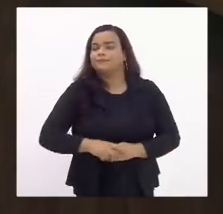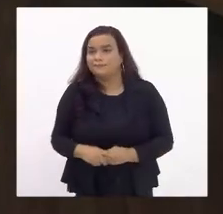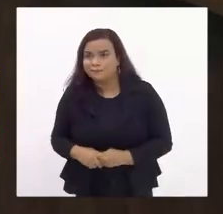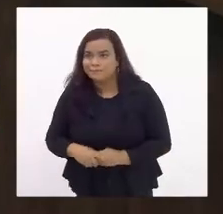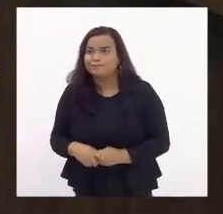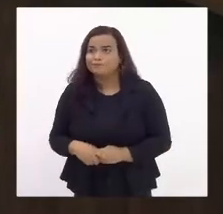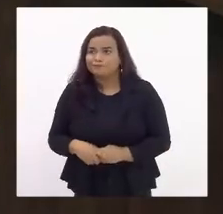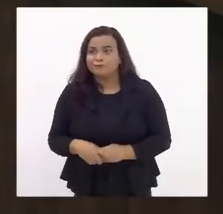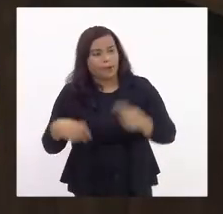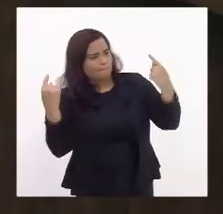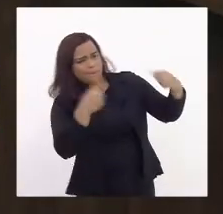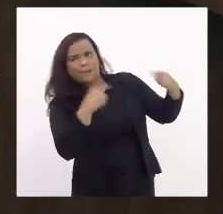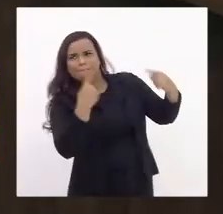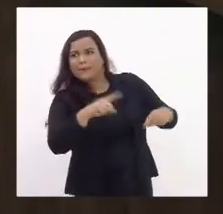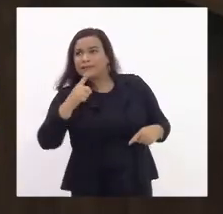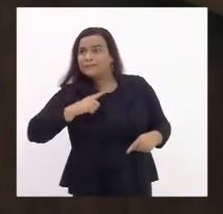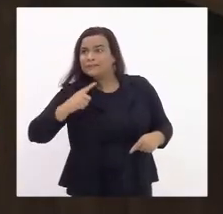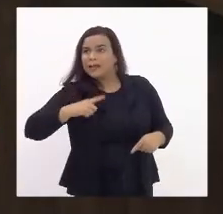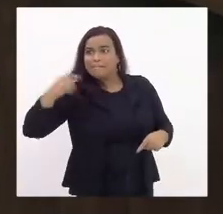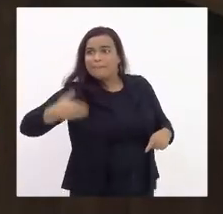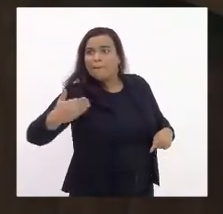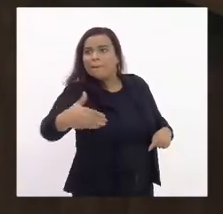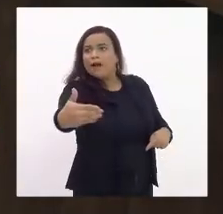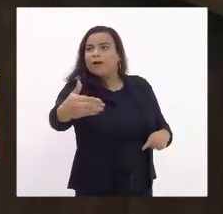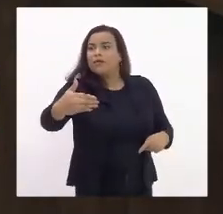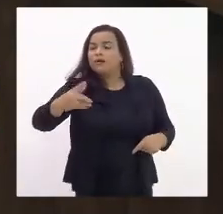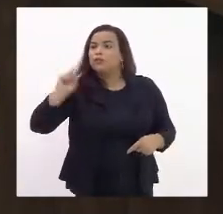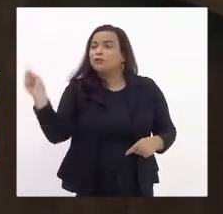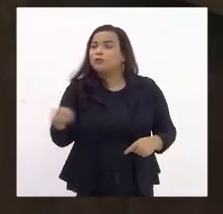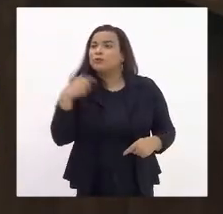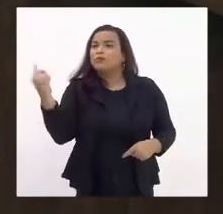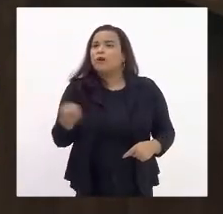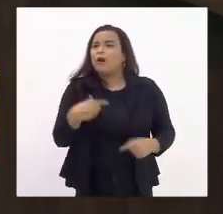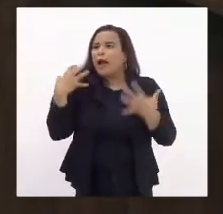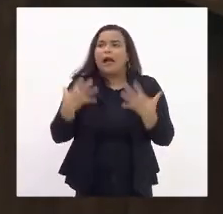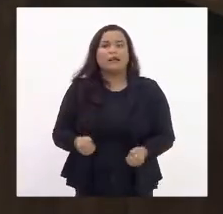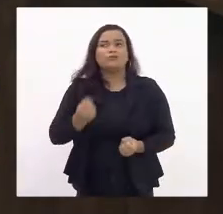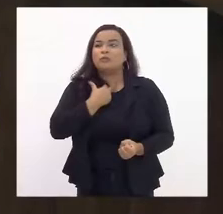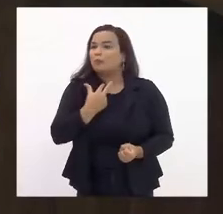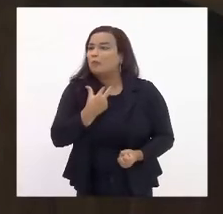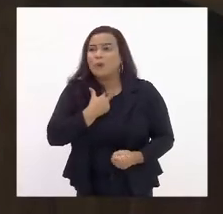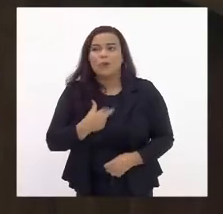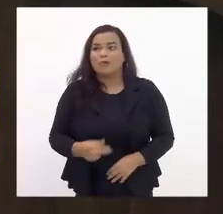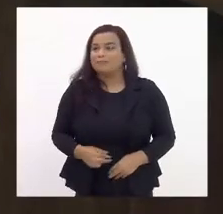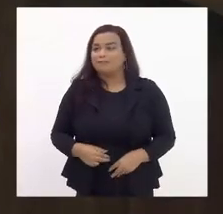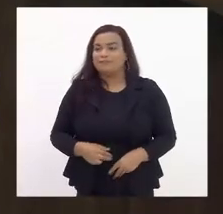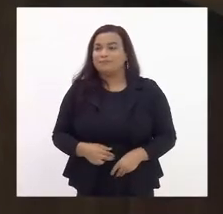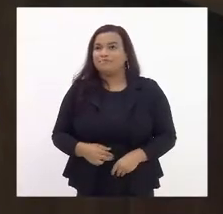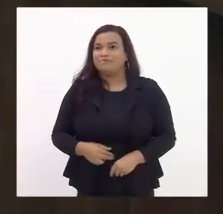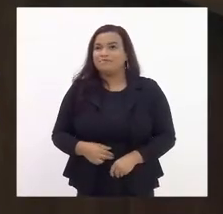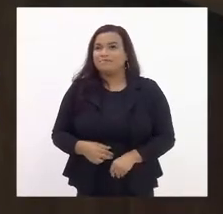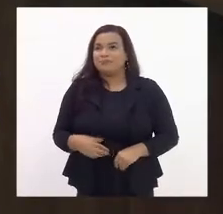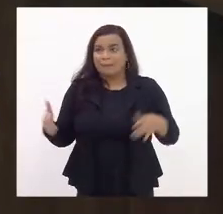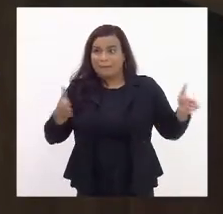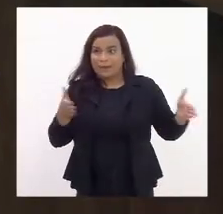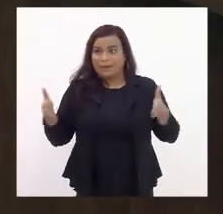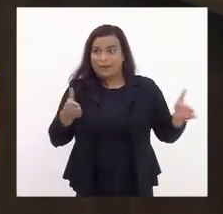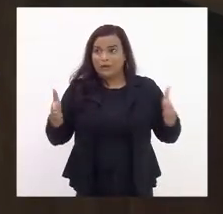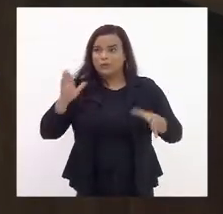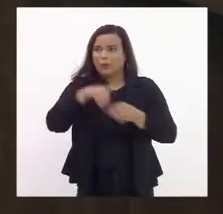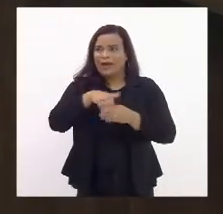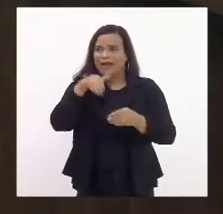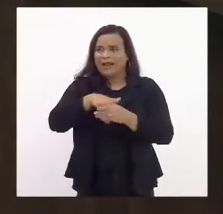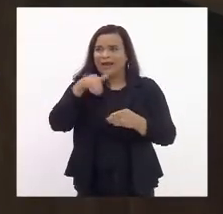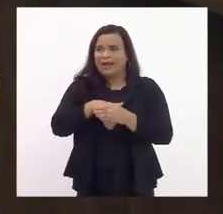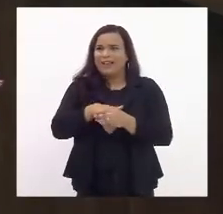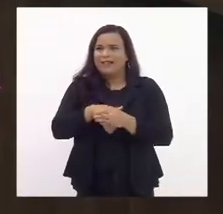é atacado de uma forma, porque a gente não pode aceitar que durante as